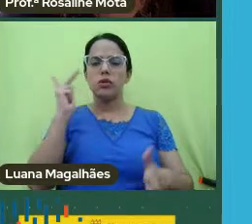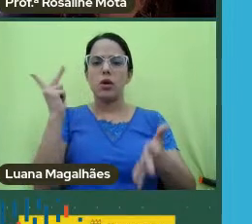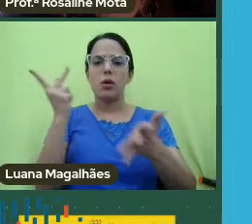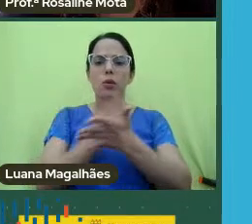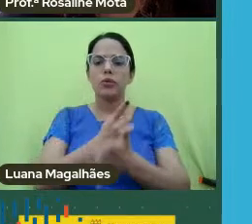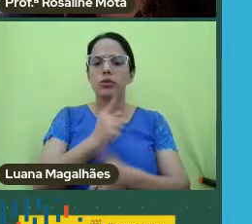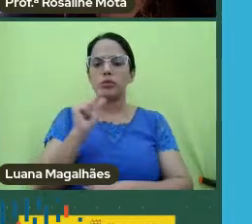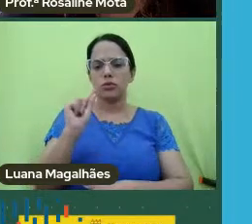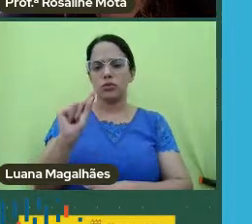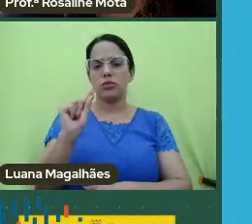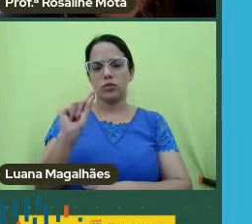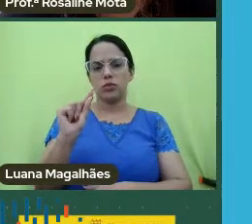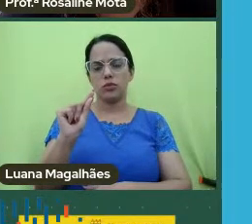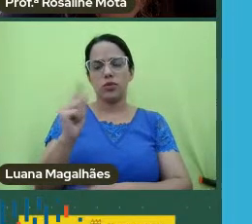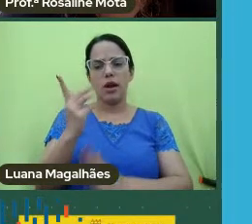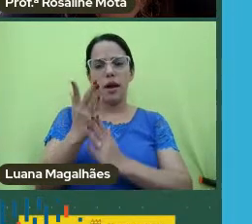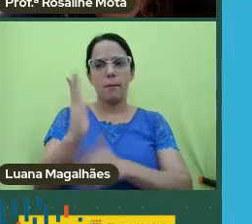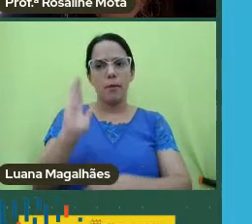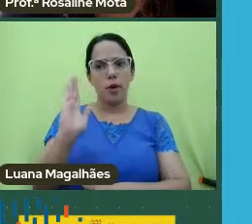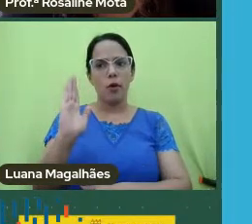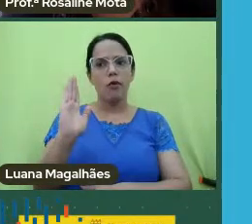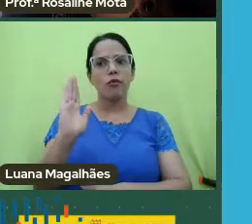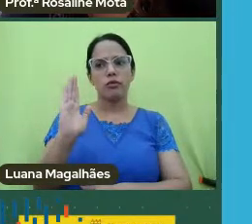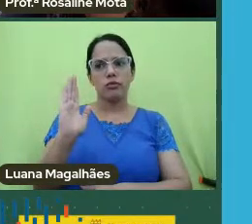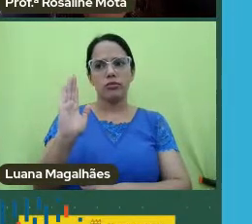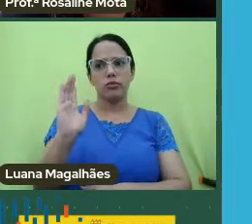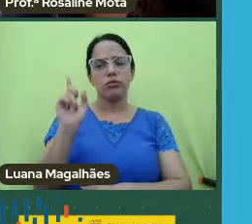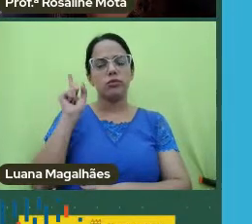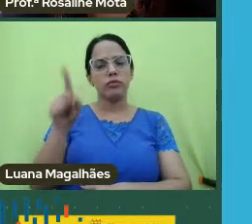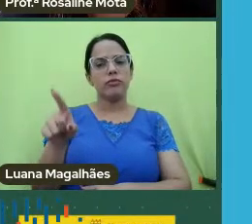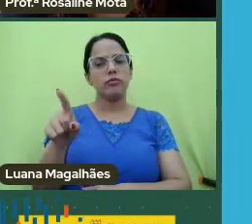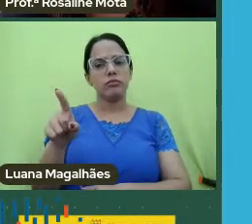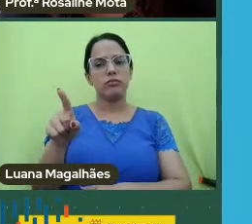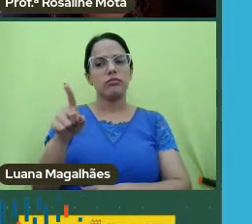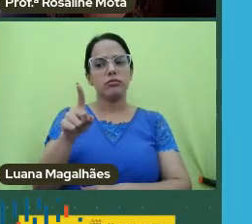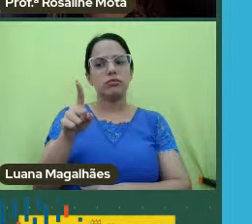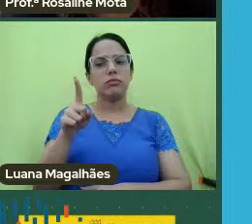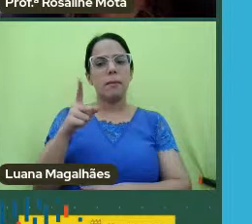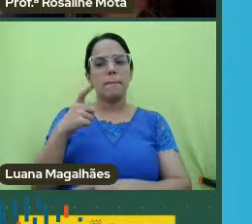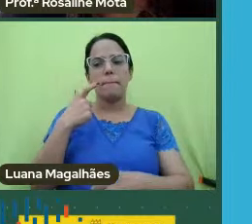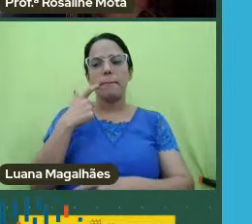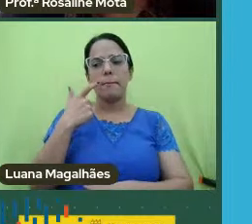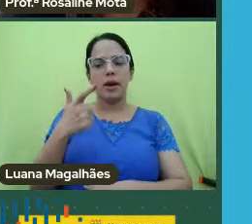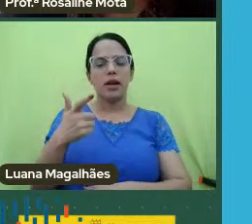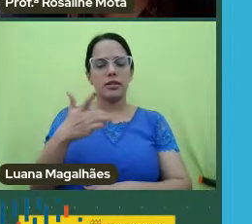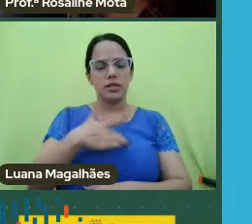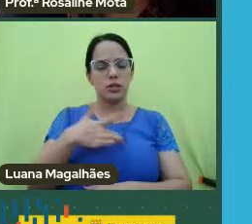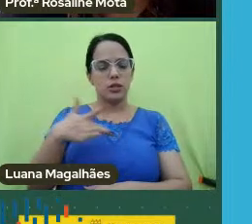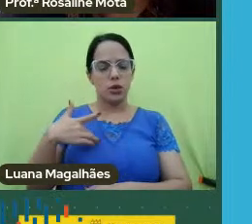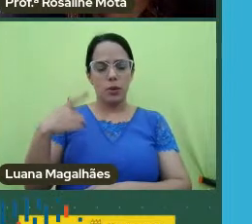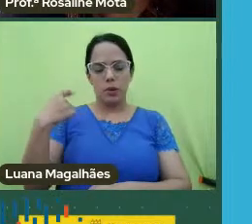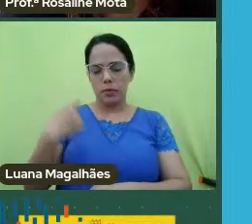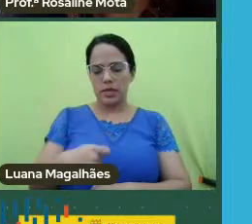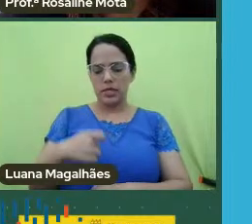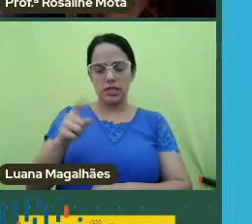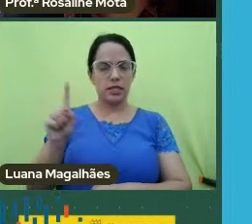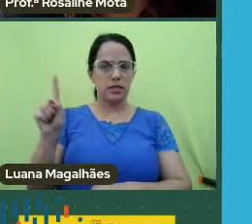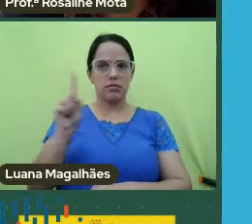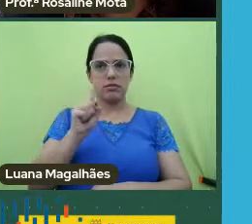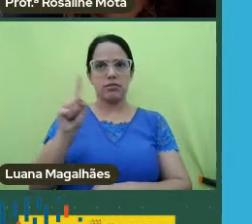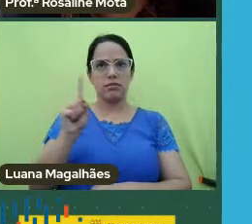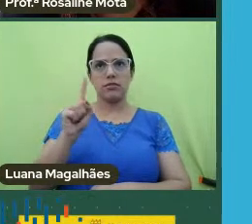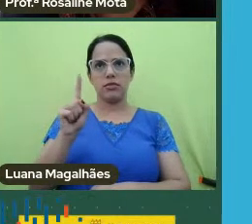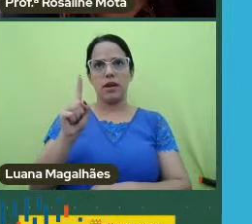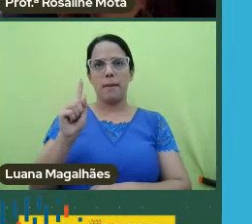aí a aprovação de que as operadoras não precisam, de planos de saúde, não precisam